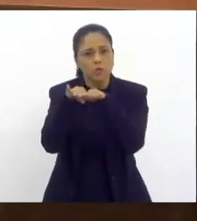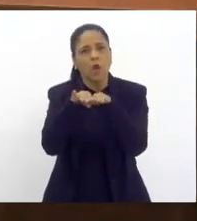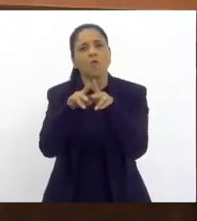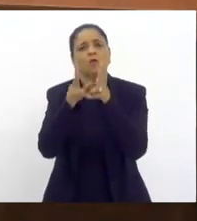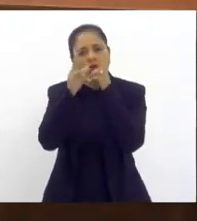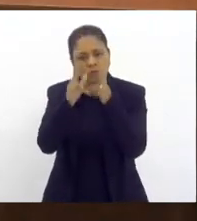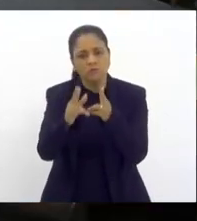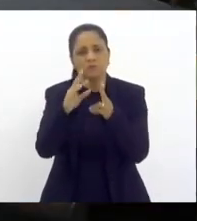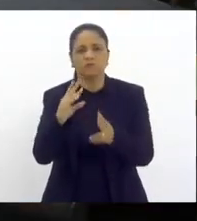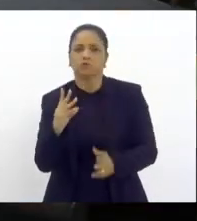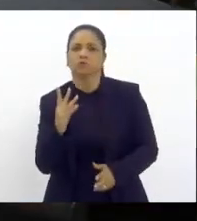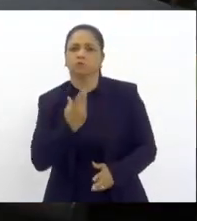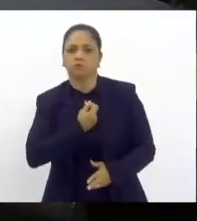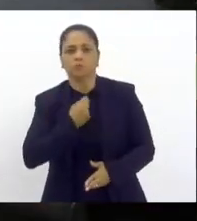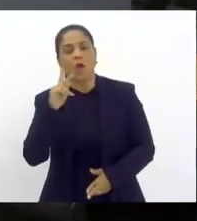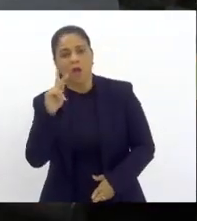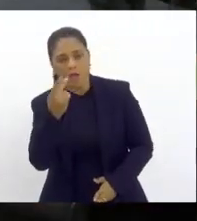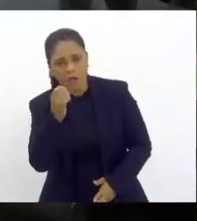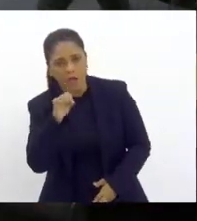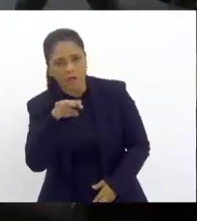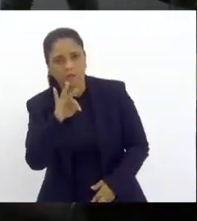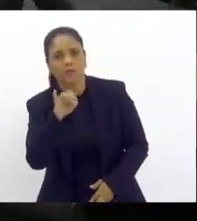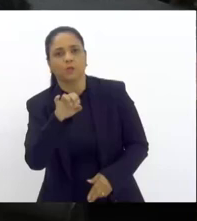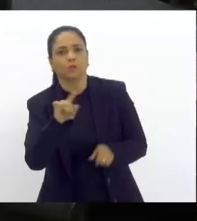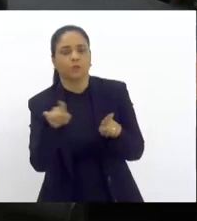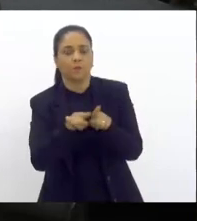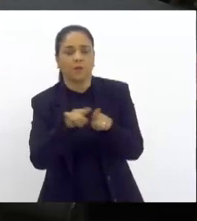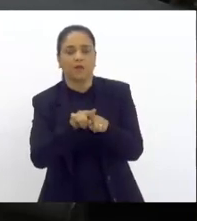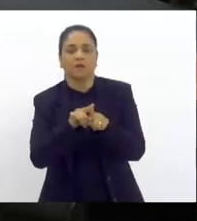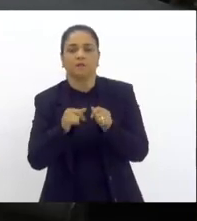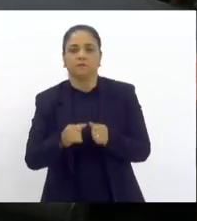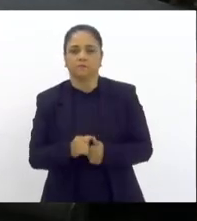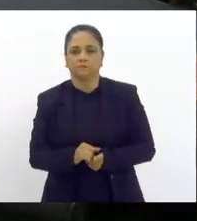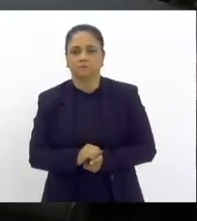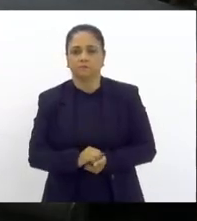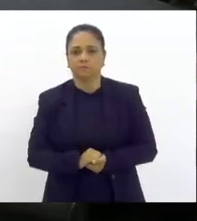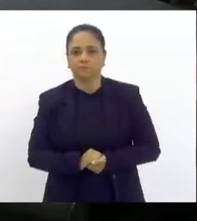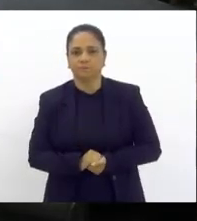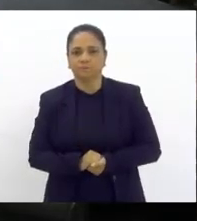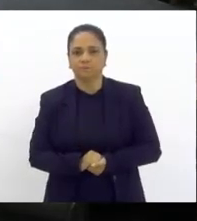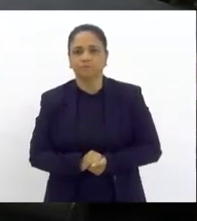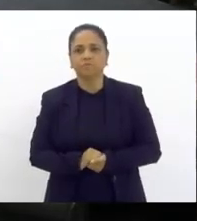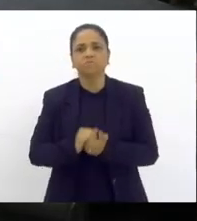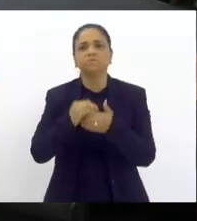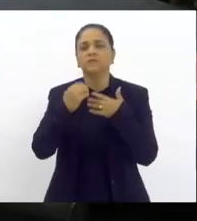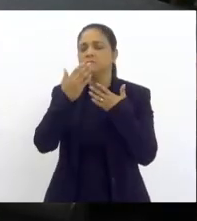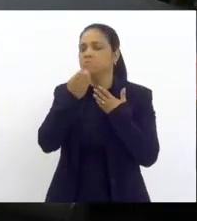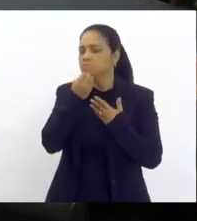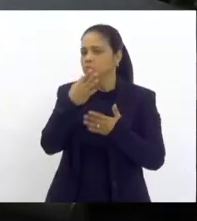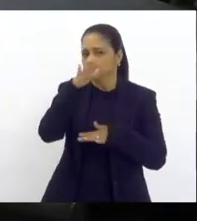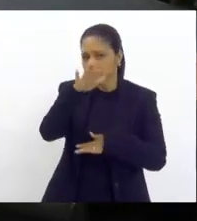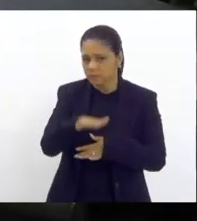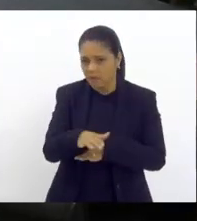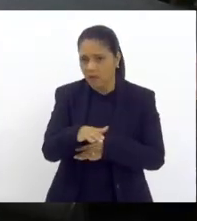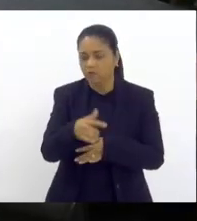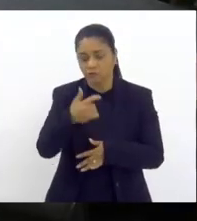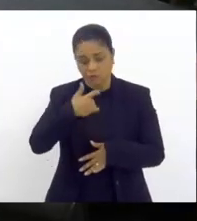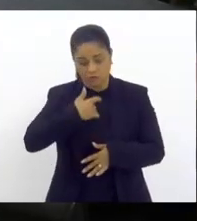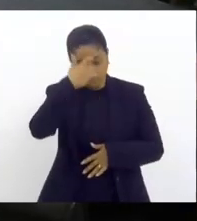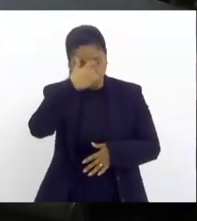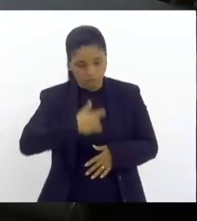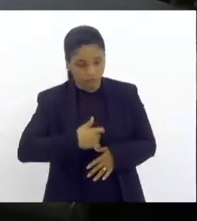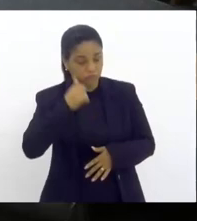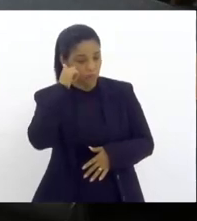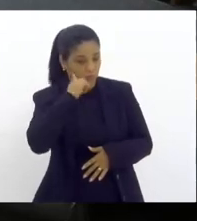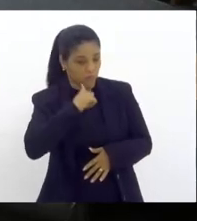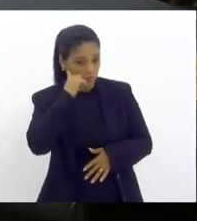também. Obrigado, senhora presidente. Para discutir, deputada Índia Armelau. Uma boa tarde para todos os deputados. Eu, como mulher nessa casa,